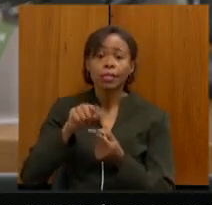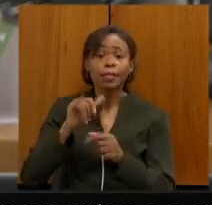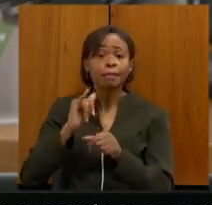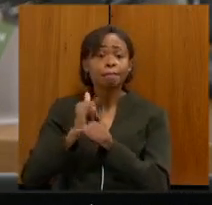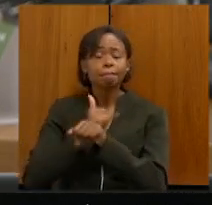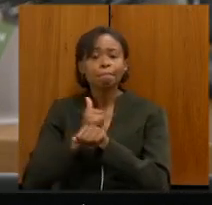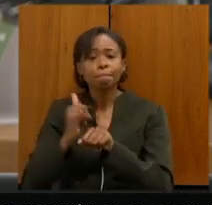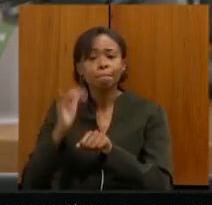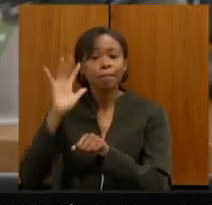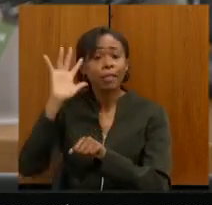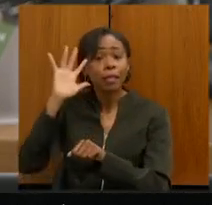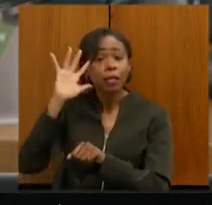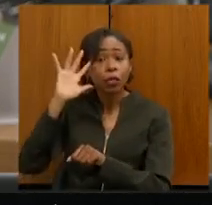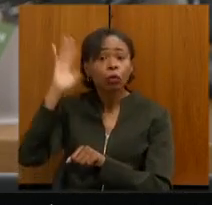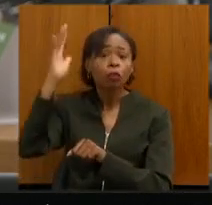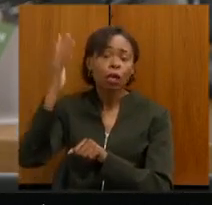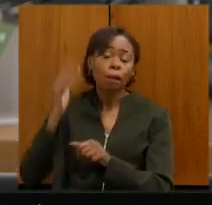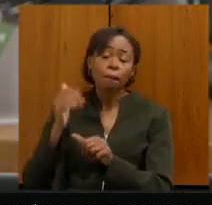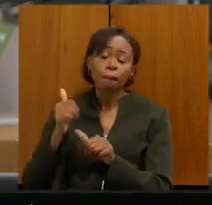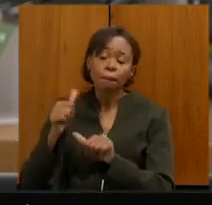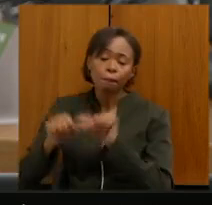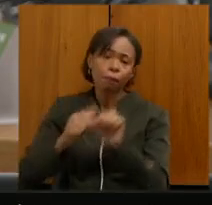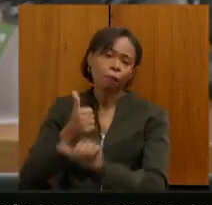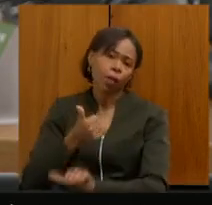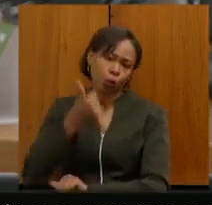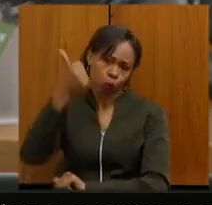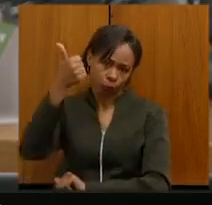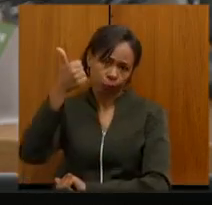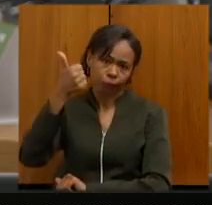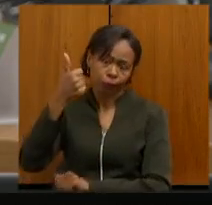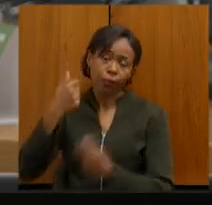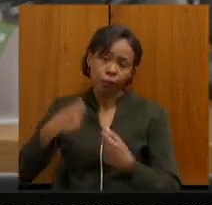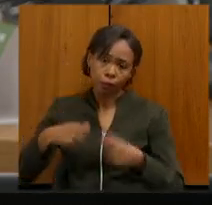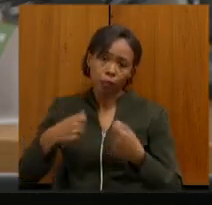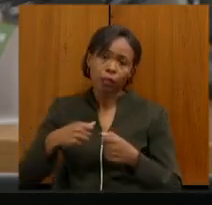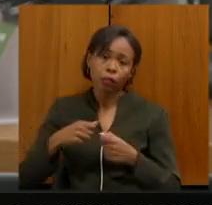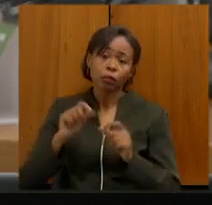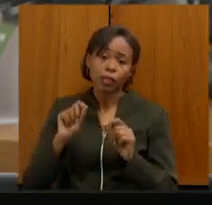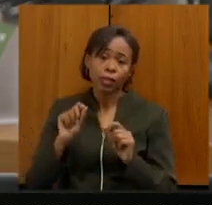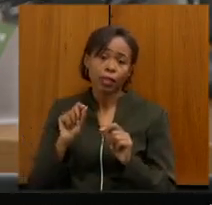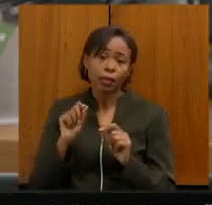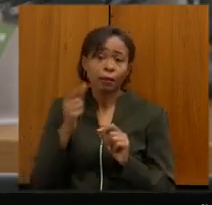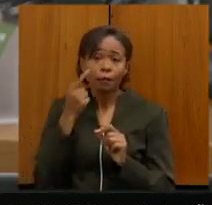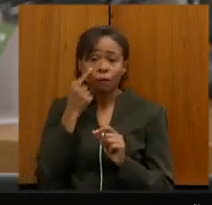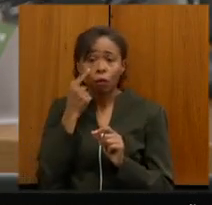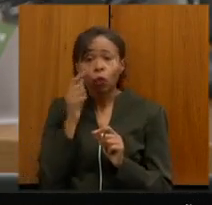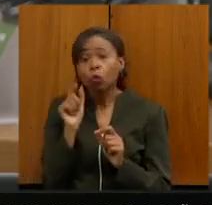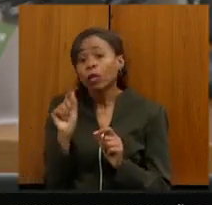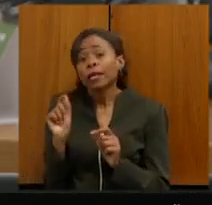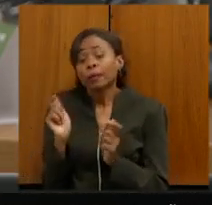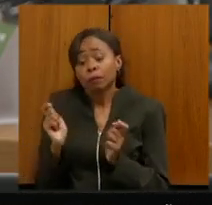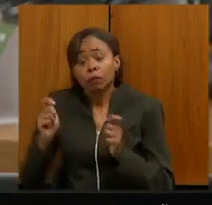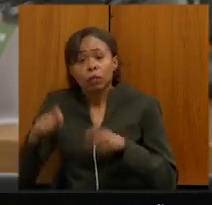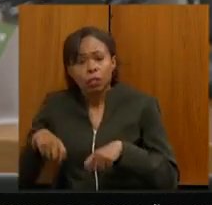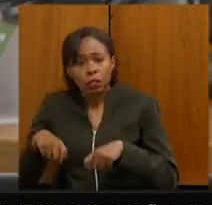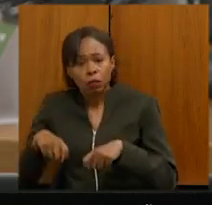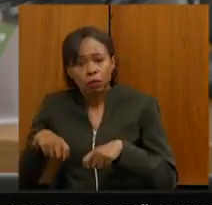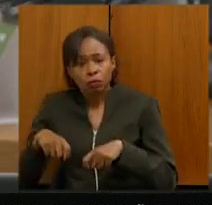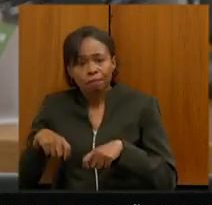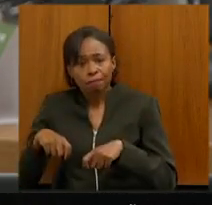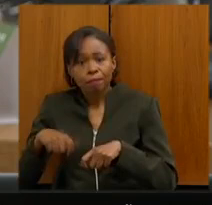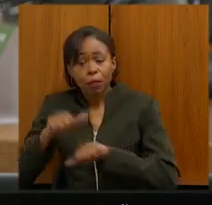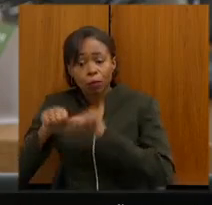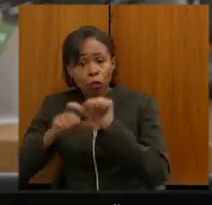reais de melhorias né então tentar reunir o que é possível em termos de construção de perspectivas